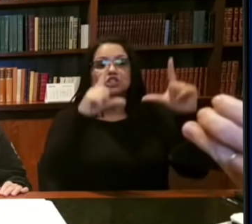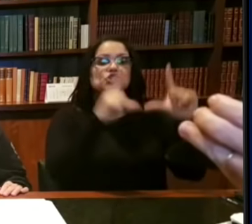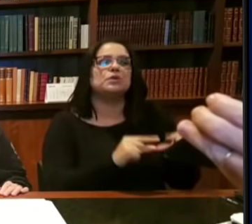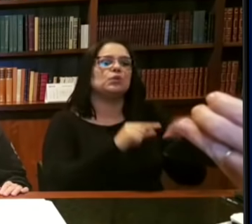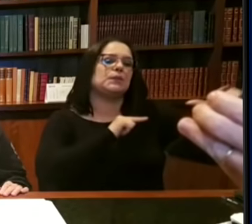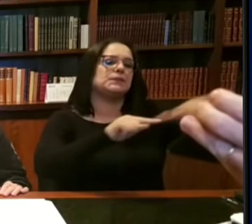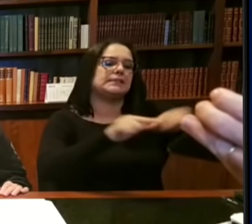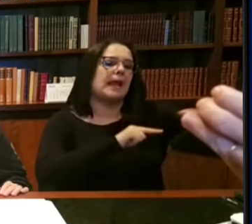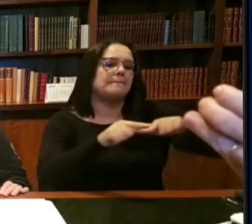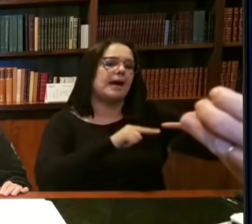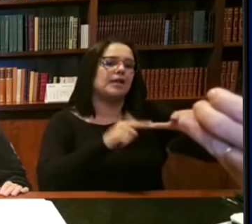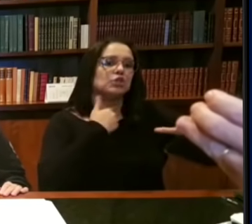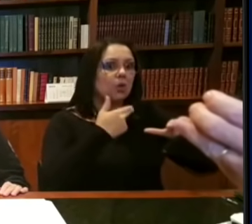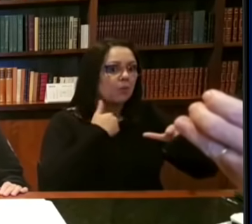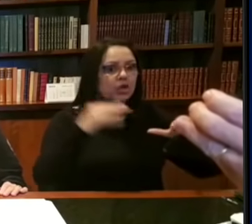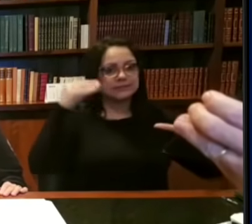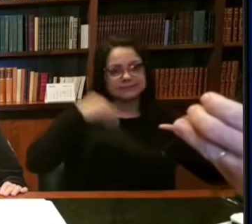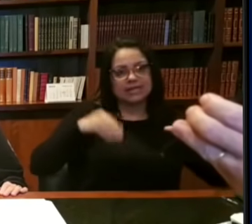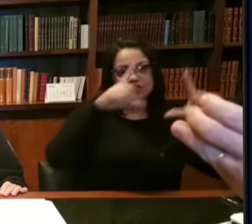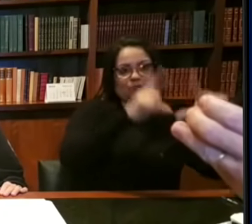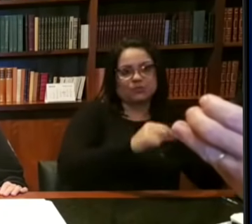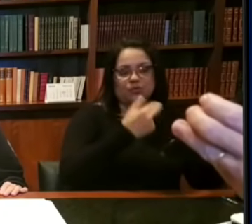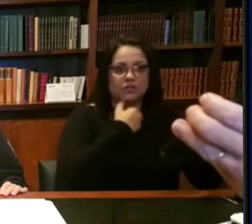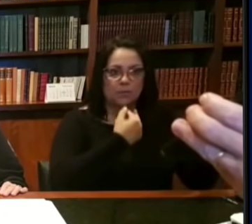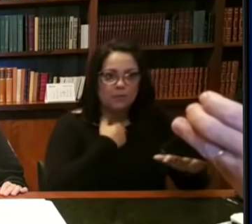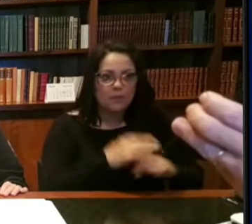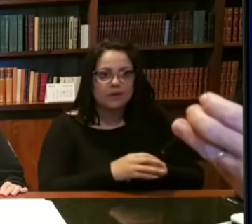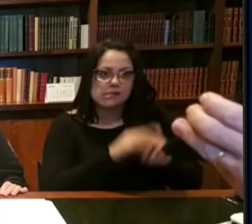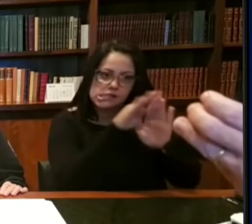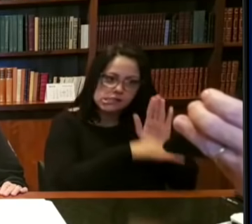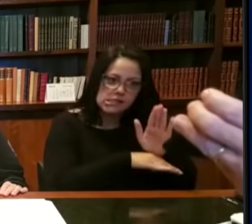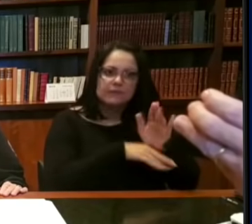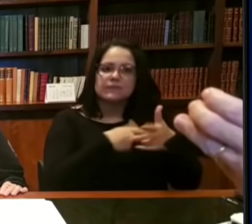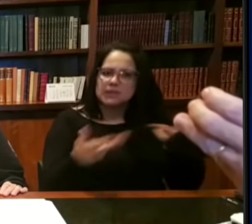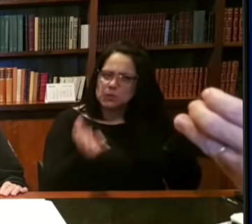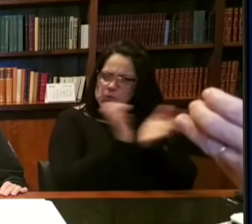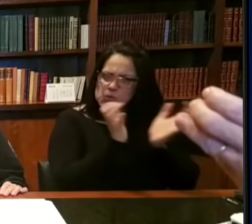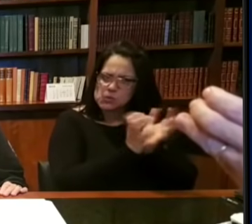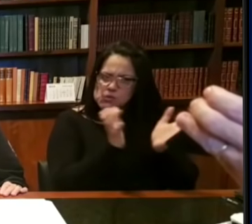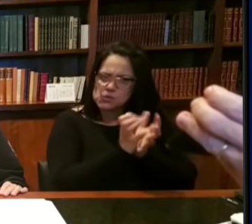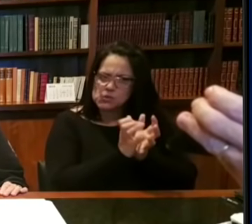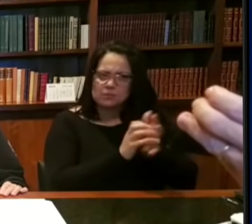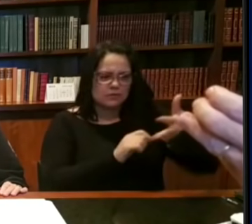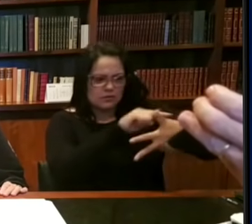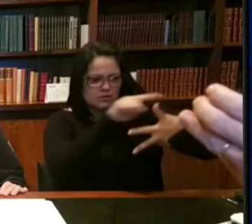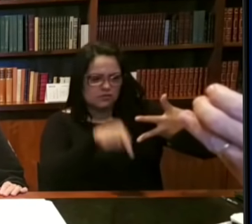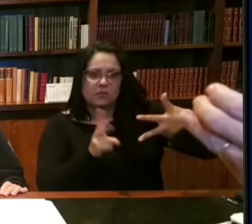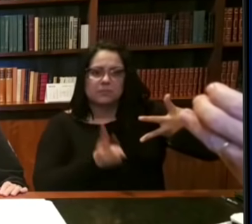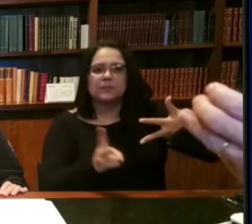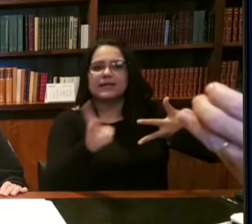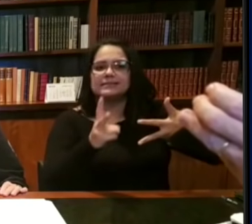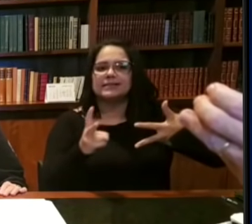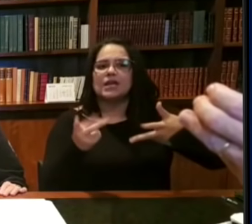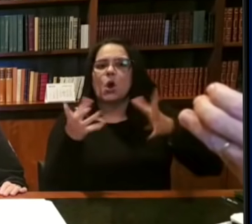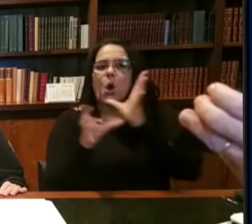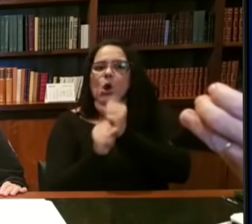e, consequente, redução salarial. E também definiu que os poderes vão manter o orçamento independente da arrecadação.